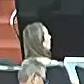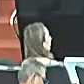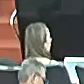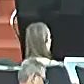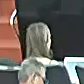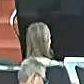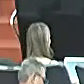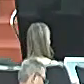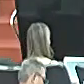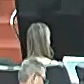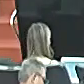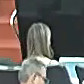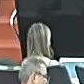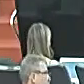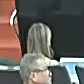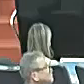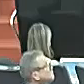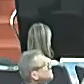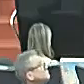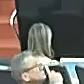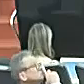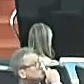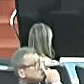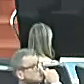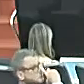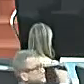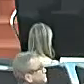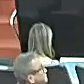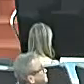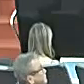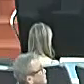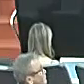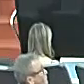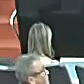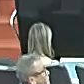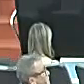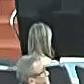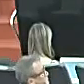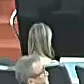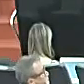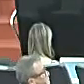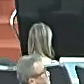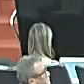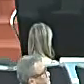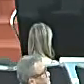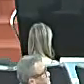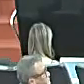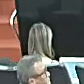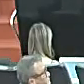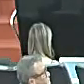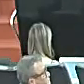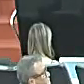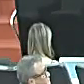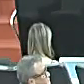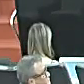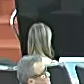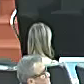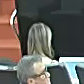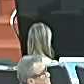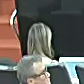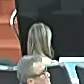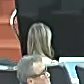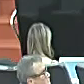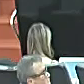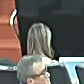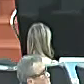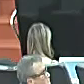na legislação é que a gente estabeleça a estrutura hierárquica de forma clara a estrutura de progressão